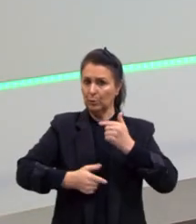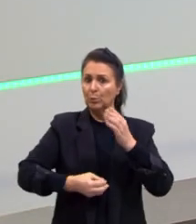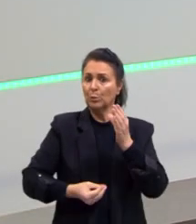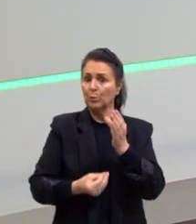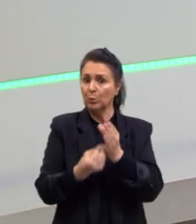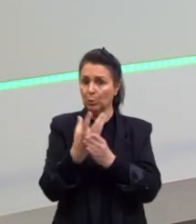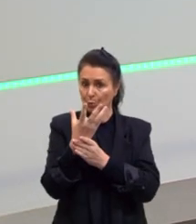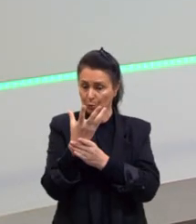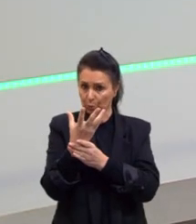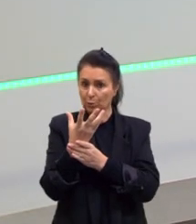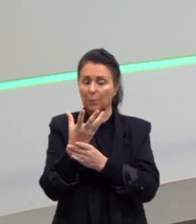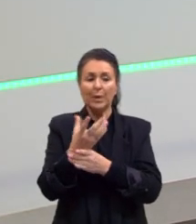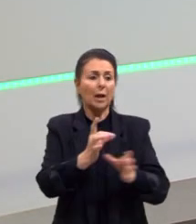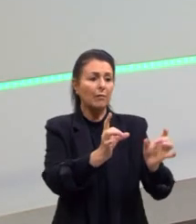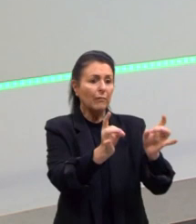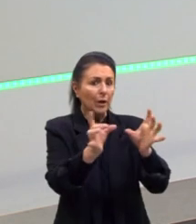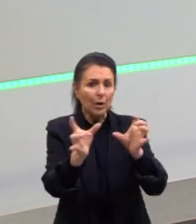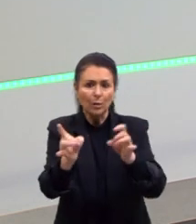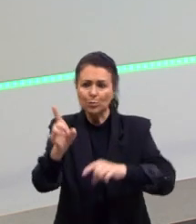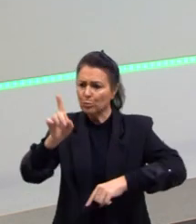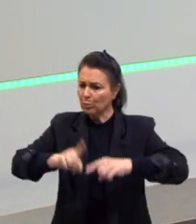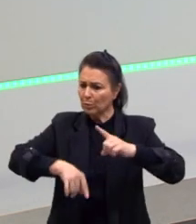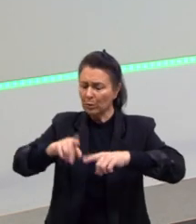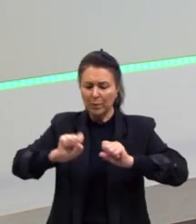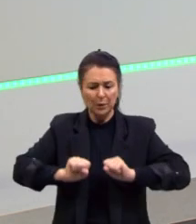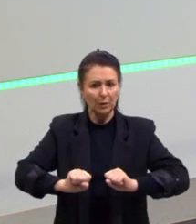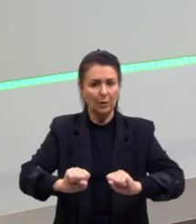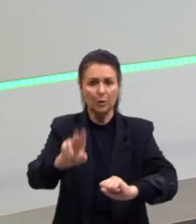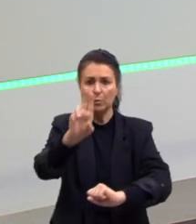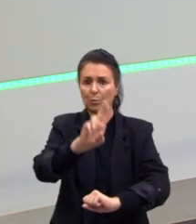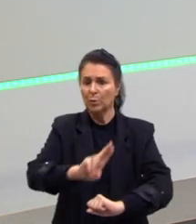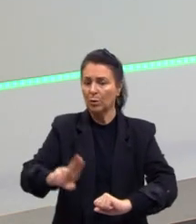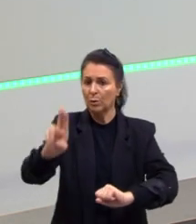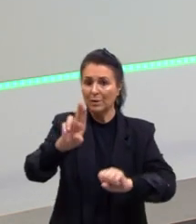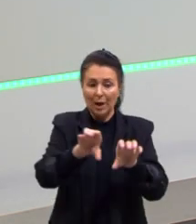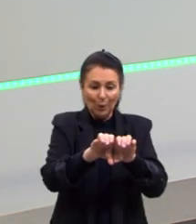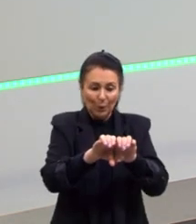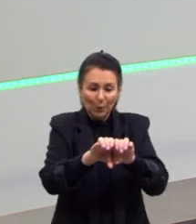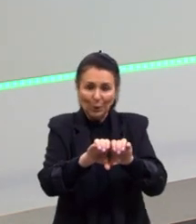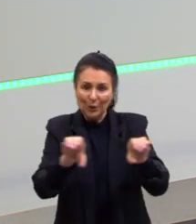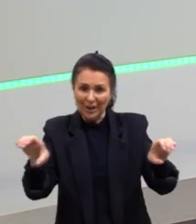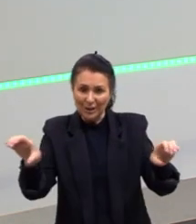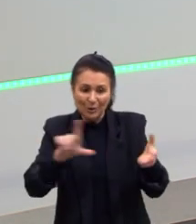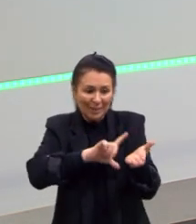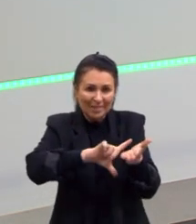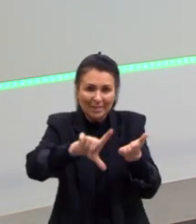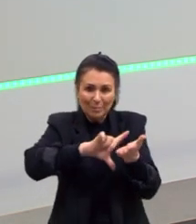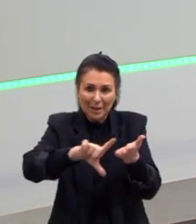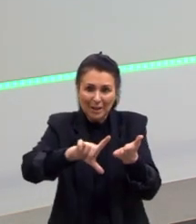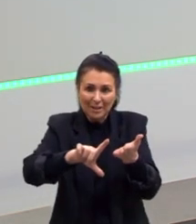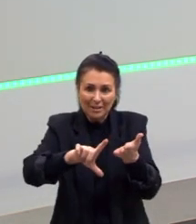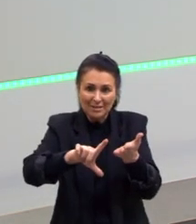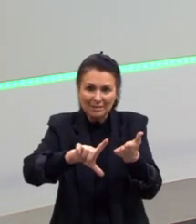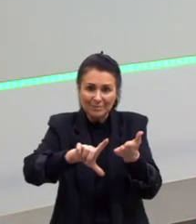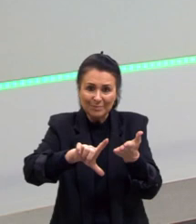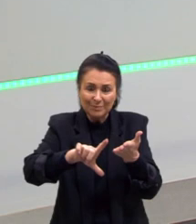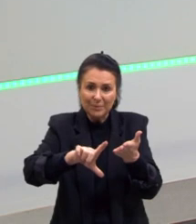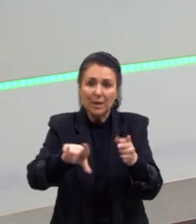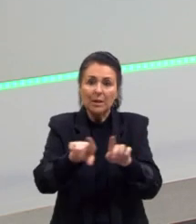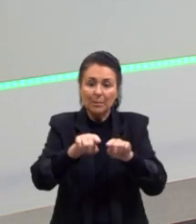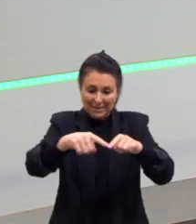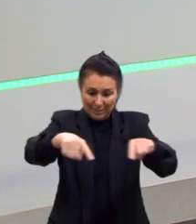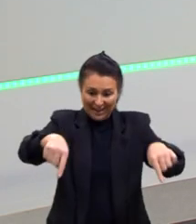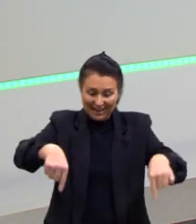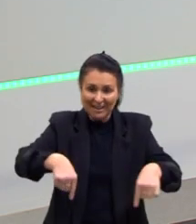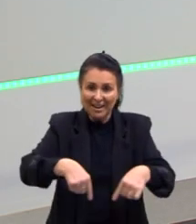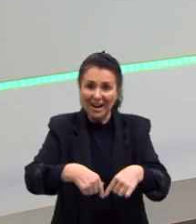isso é um produto que é vendido em supermercado para ser utilizado como desobstrução de sumidouros e ele a